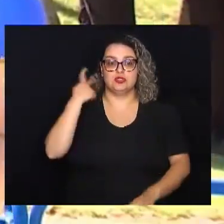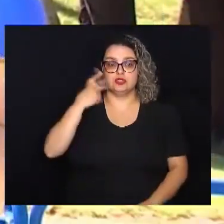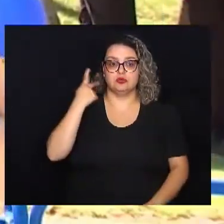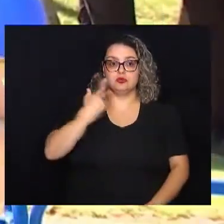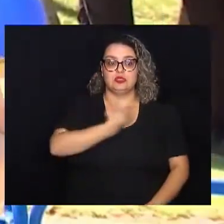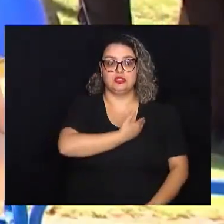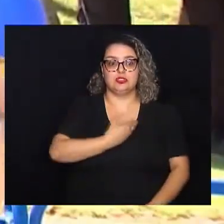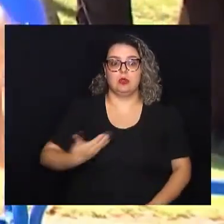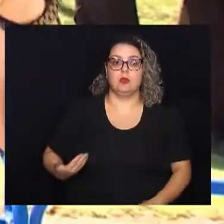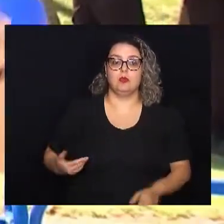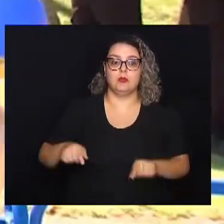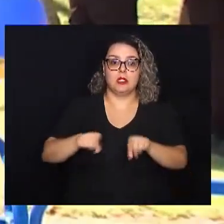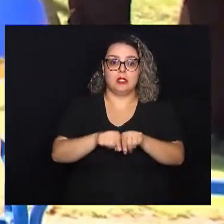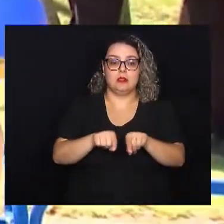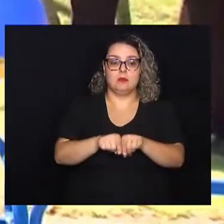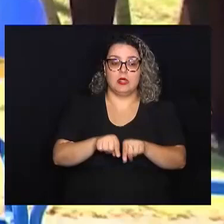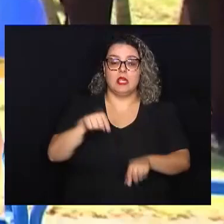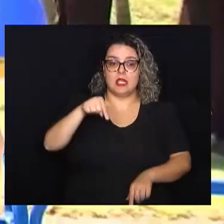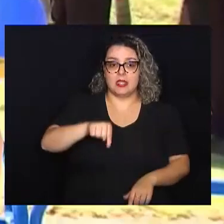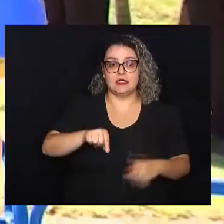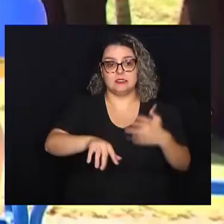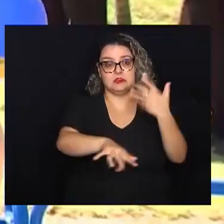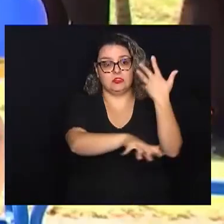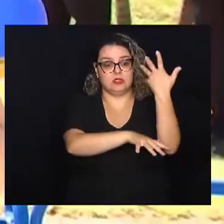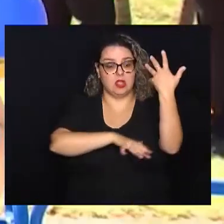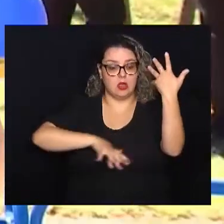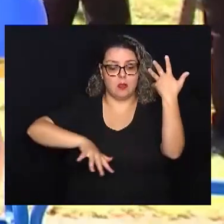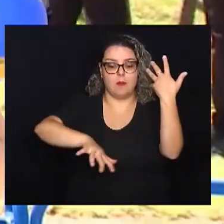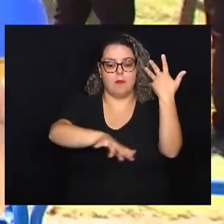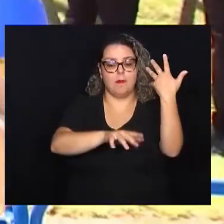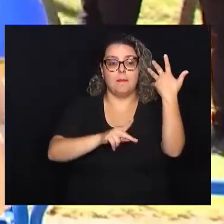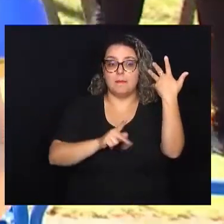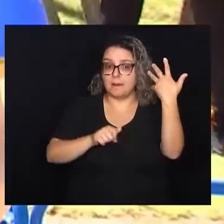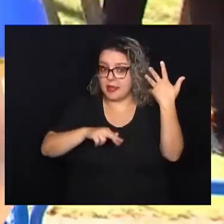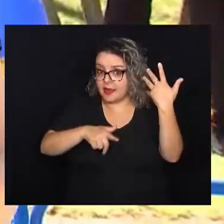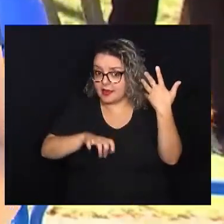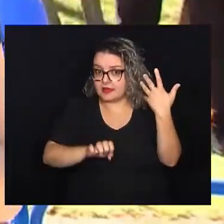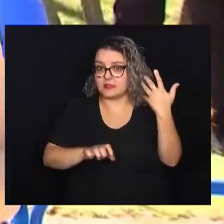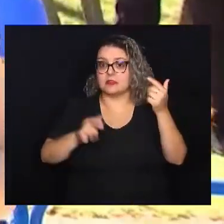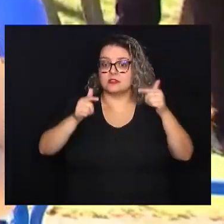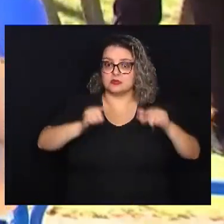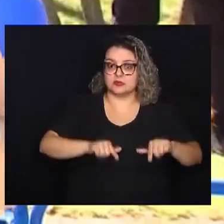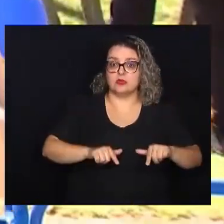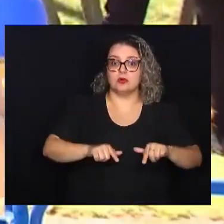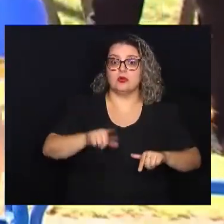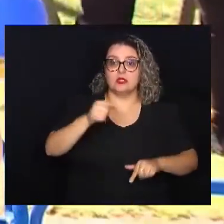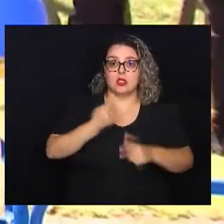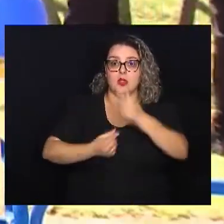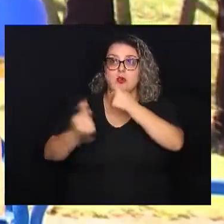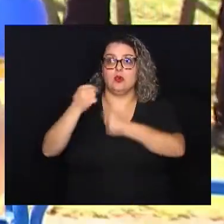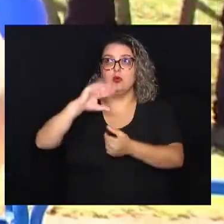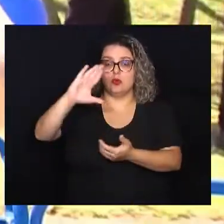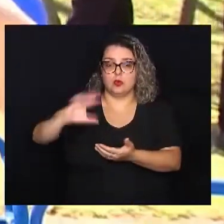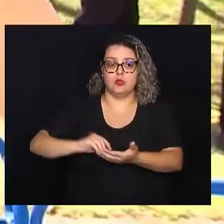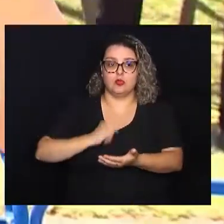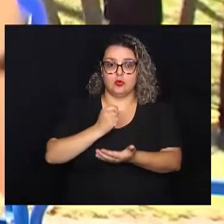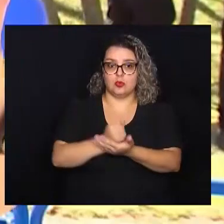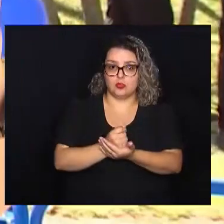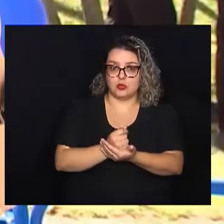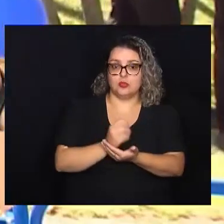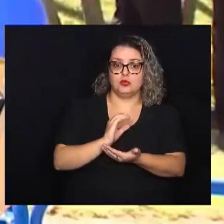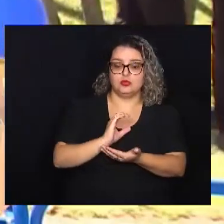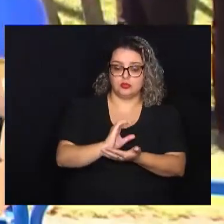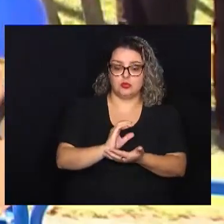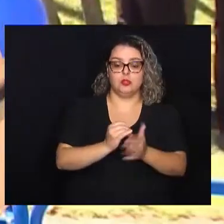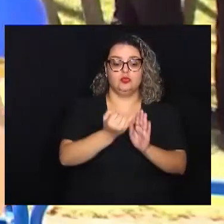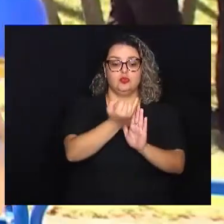públicas também então esse Parque Ele veio para cá neste porque foi uma destinação de recursos do imposto de renda que